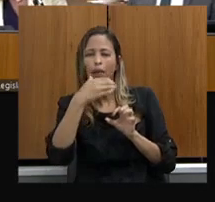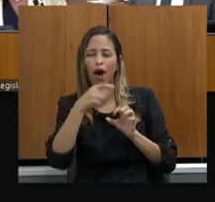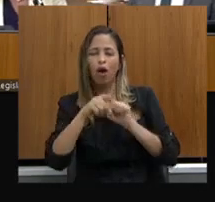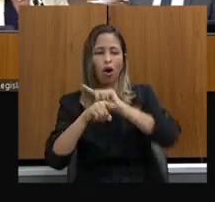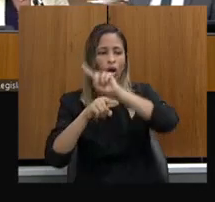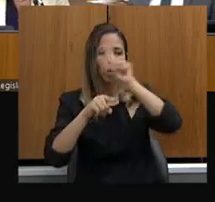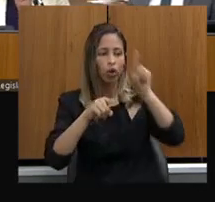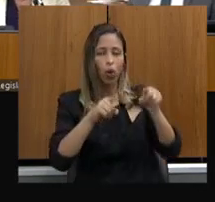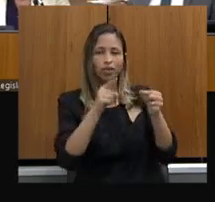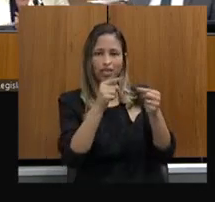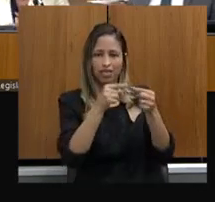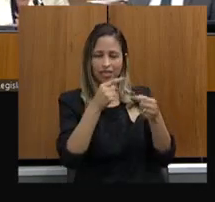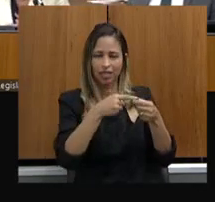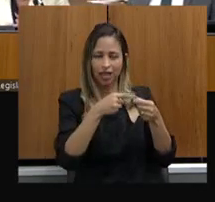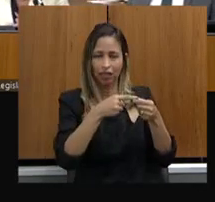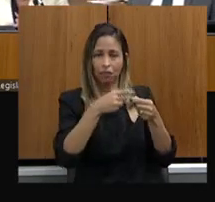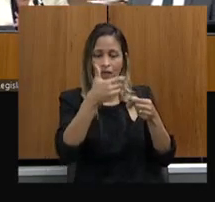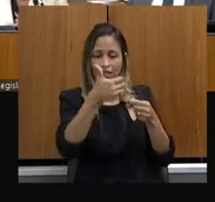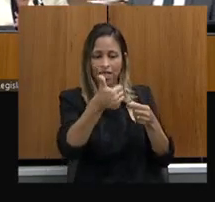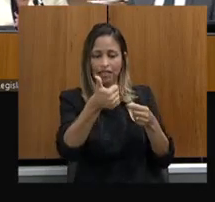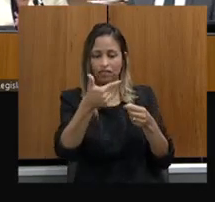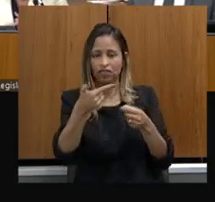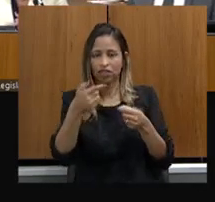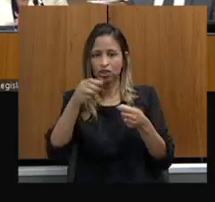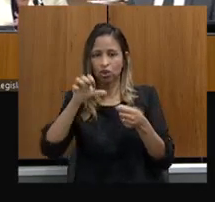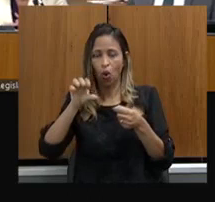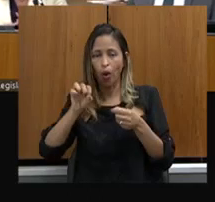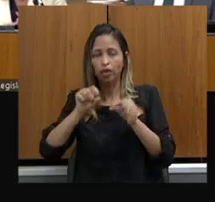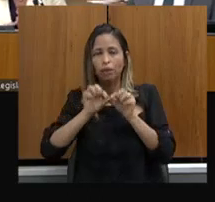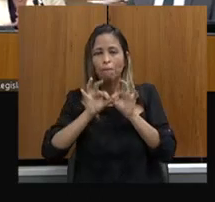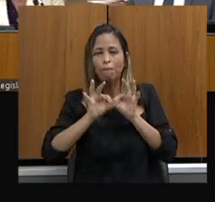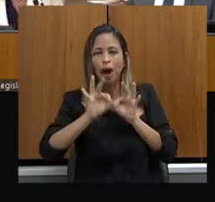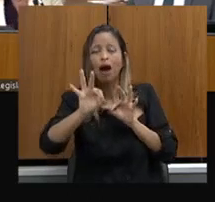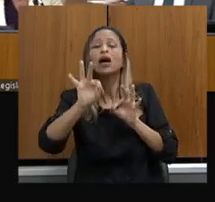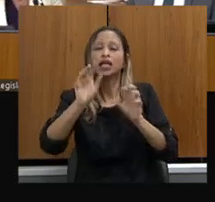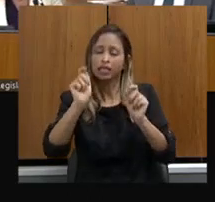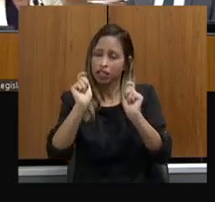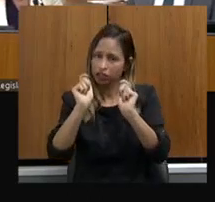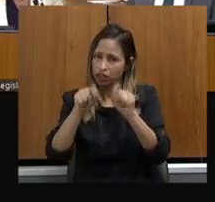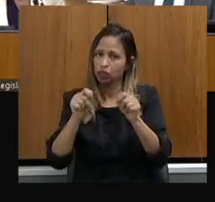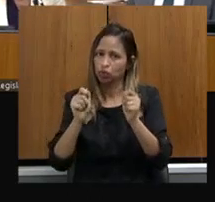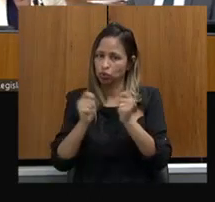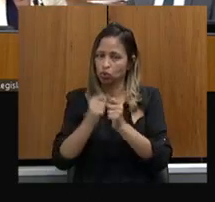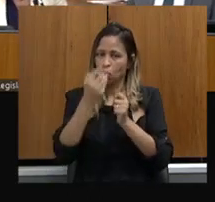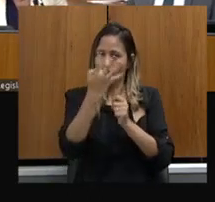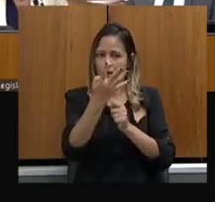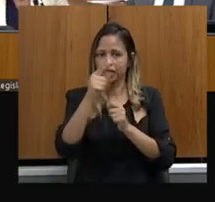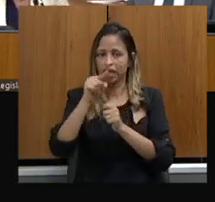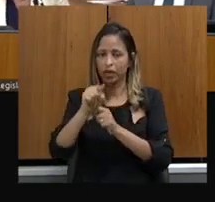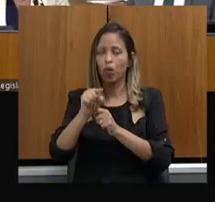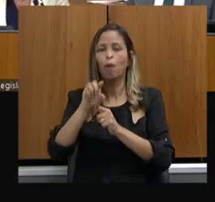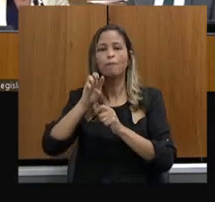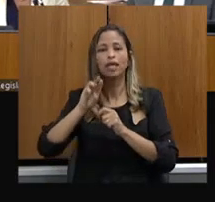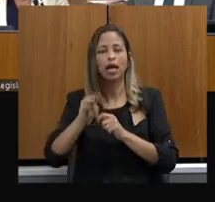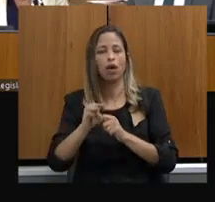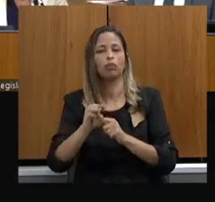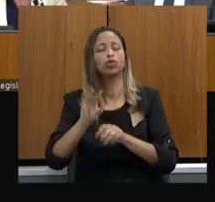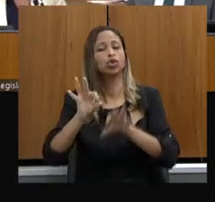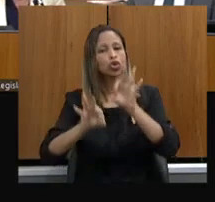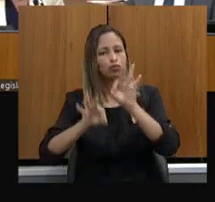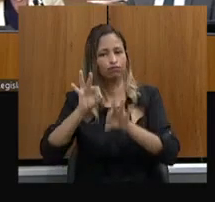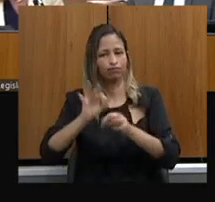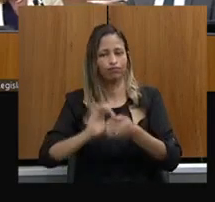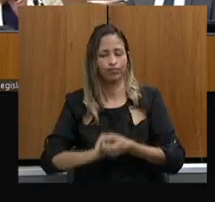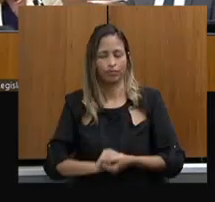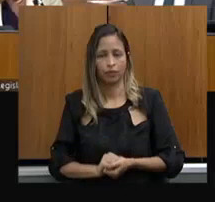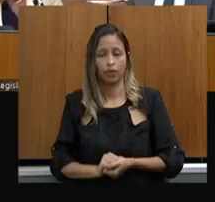em casa grande são 128 milhões de agenda integrada que tem sido complementados com 41 milhões do Tesouro Estadual nós